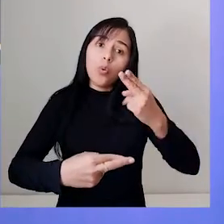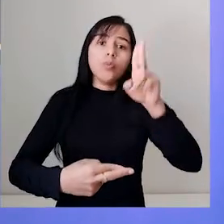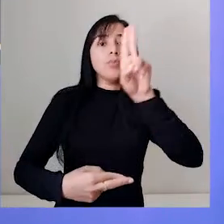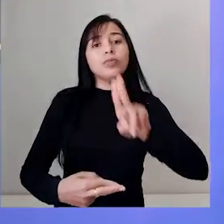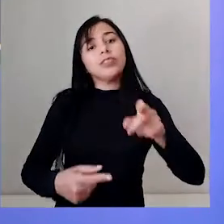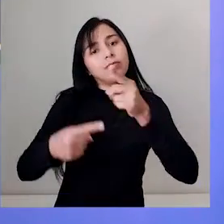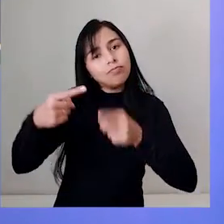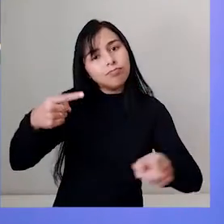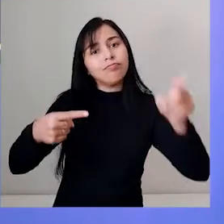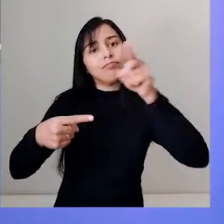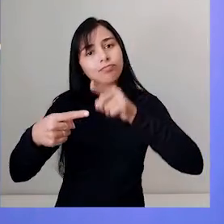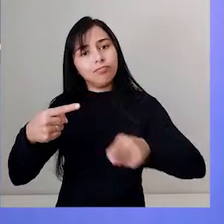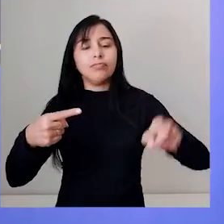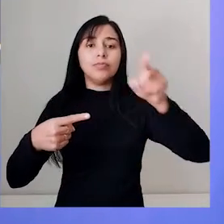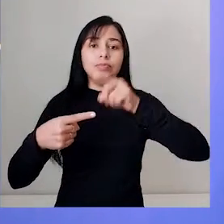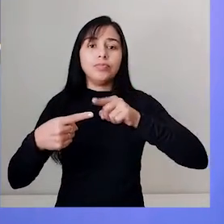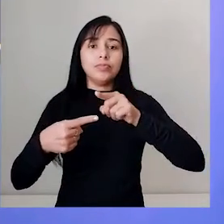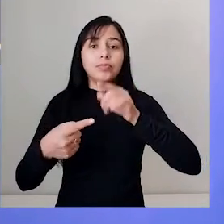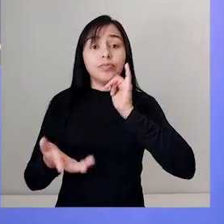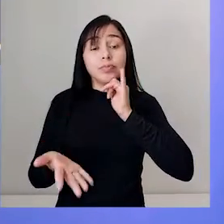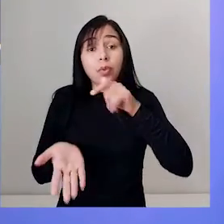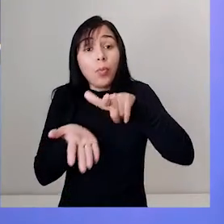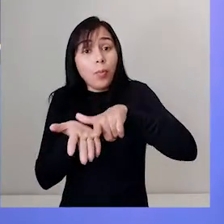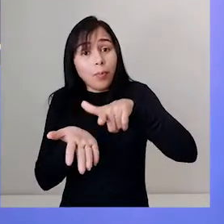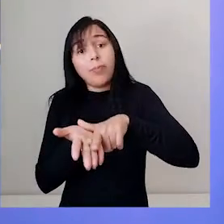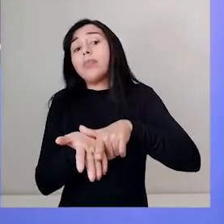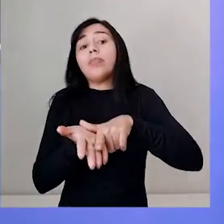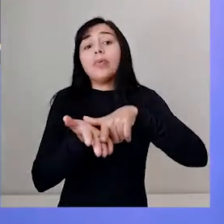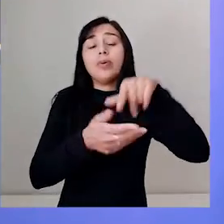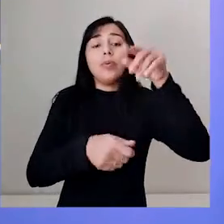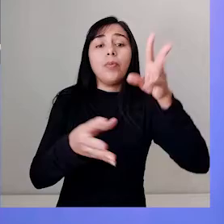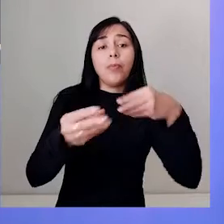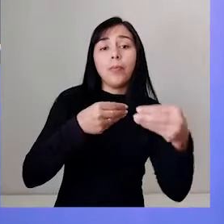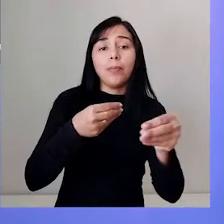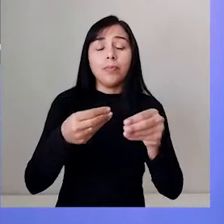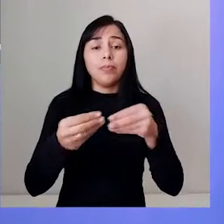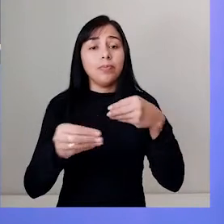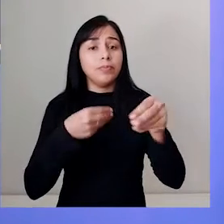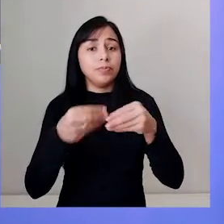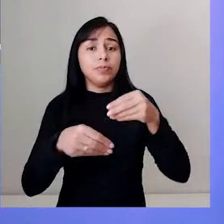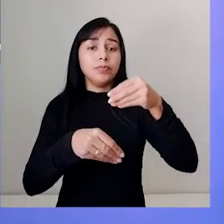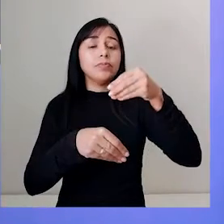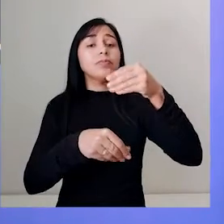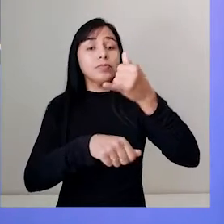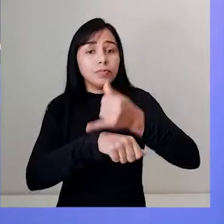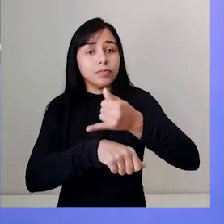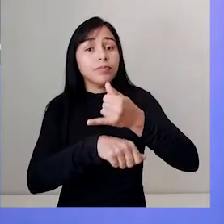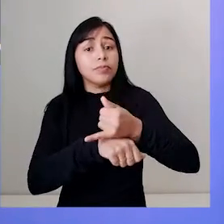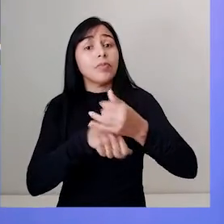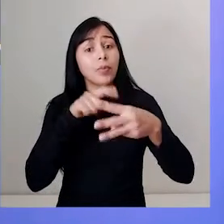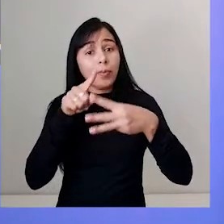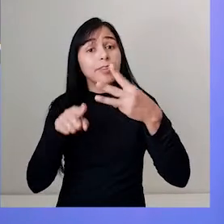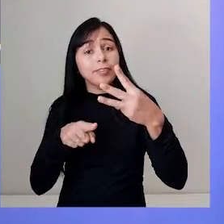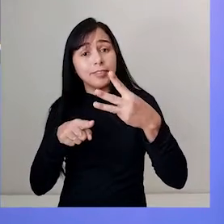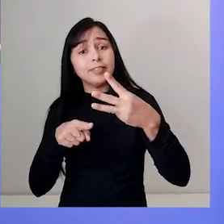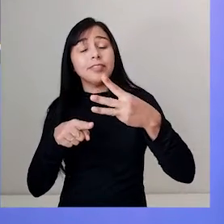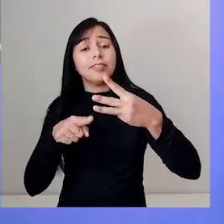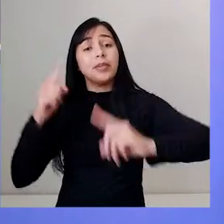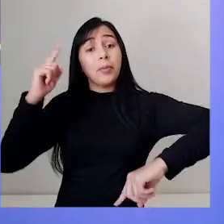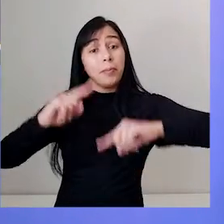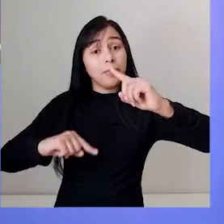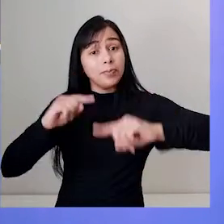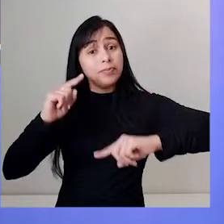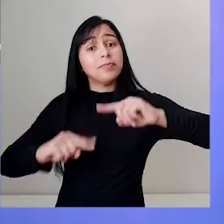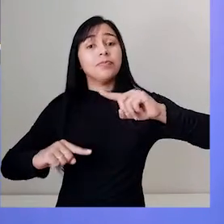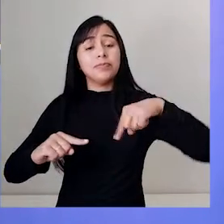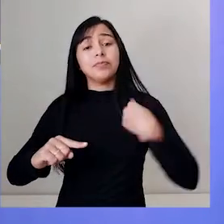utilizar novamente. O papel, plástico e metal, por exemplo, são 3 materiais que